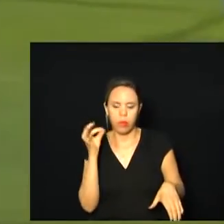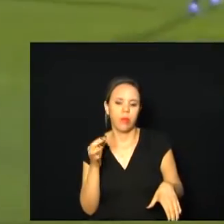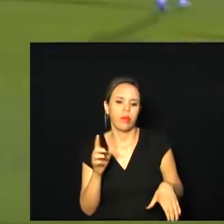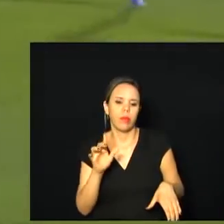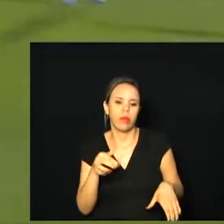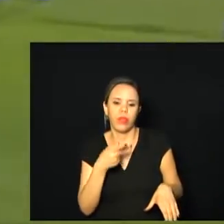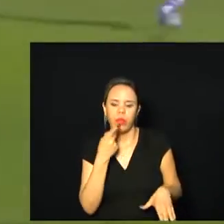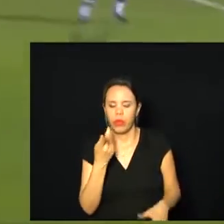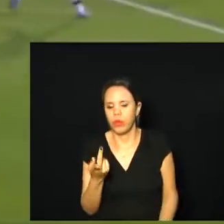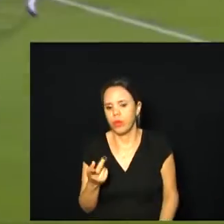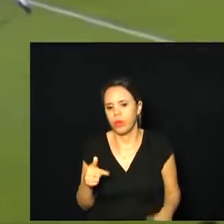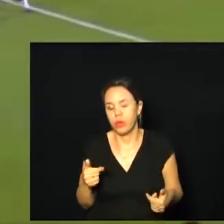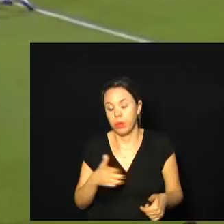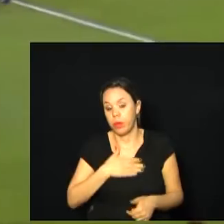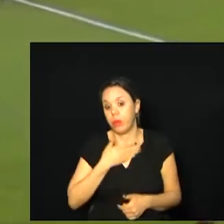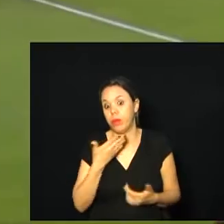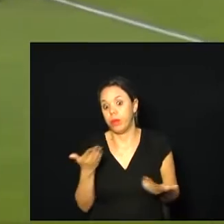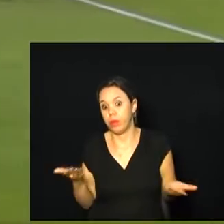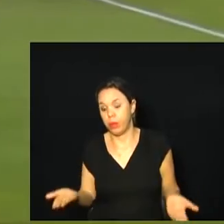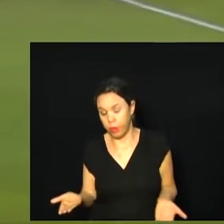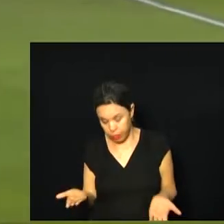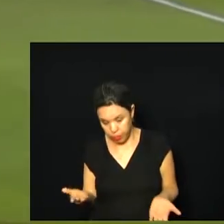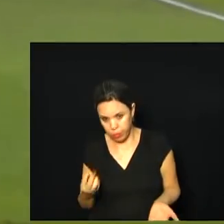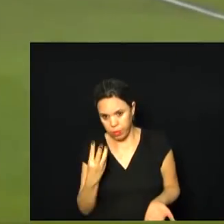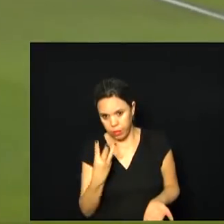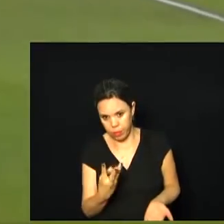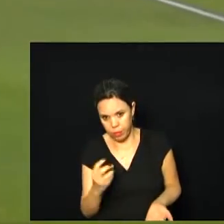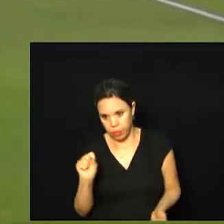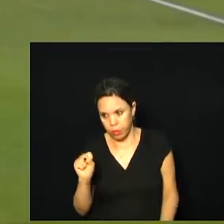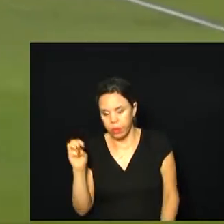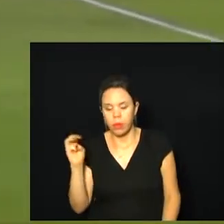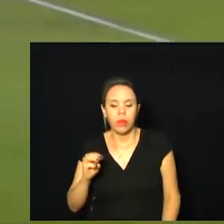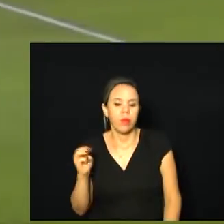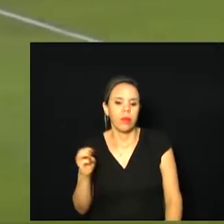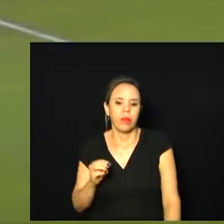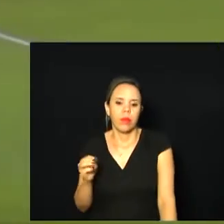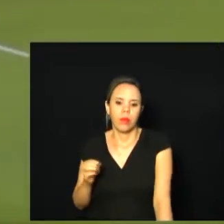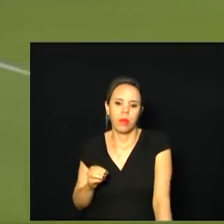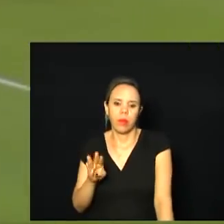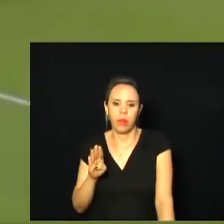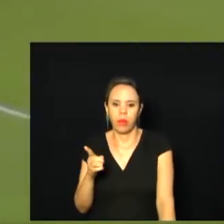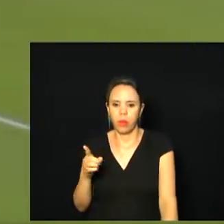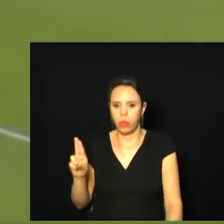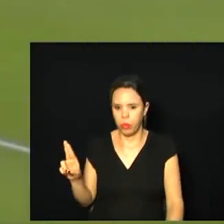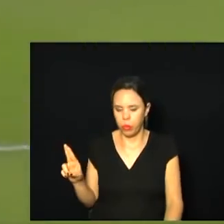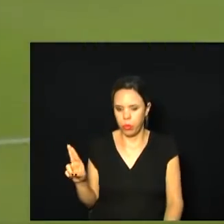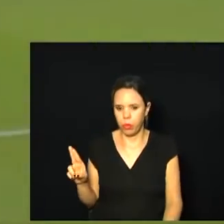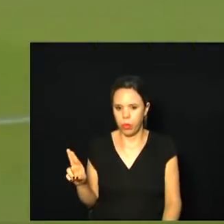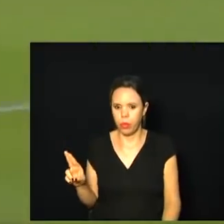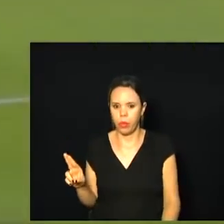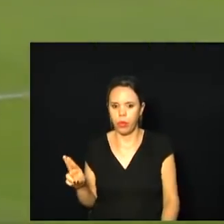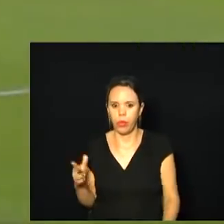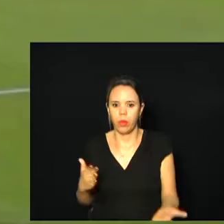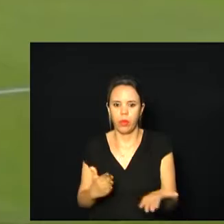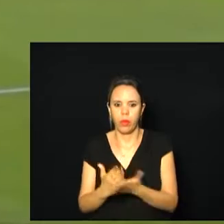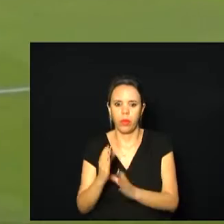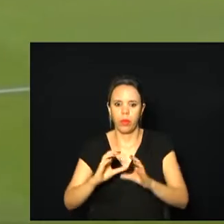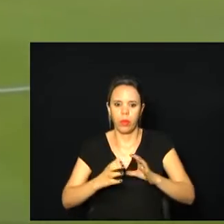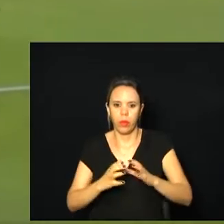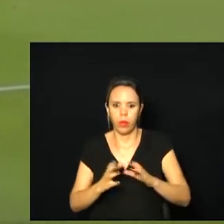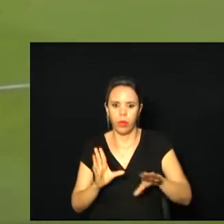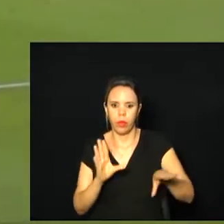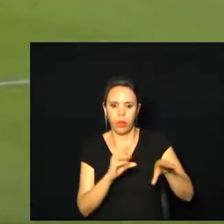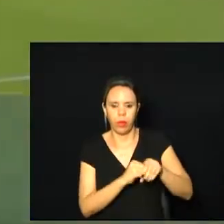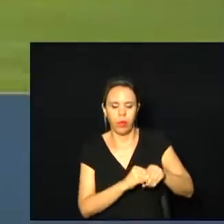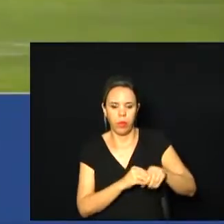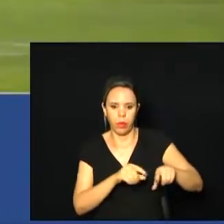por falar em assustar, aos 38 minutos, Bidu esticou o braço e acertou a bola